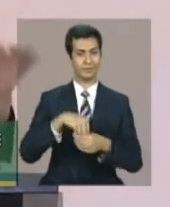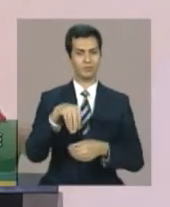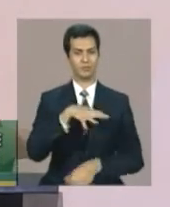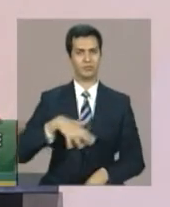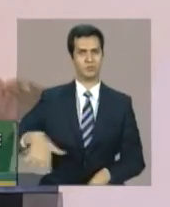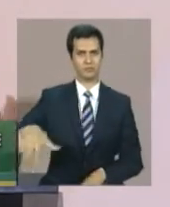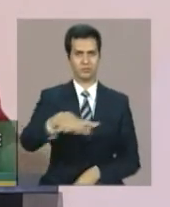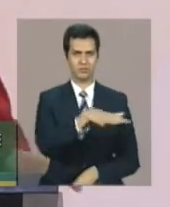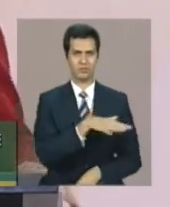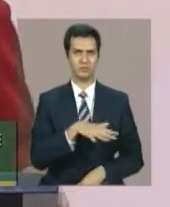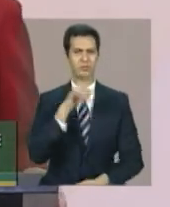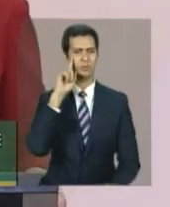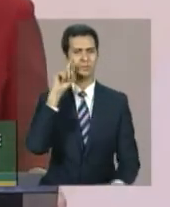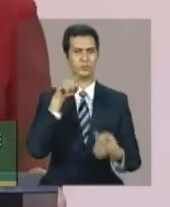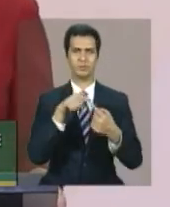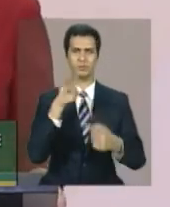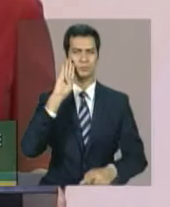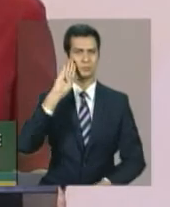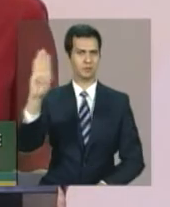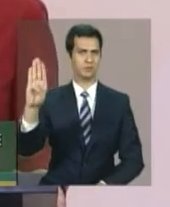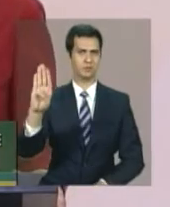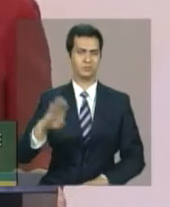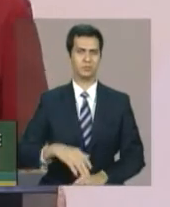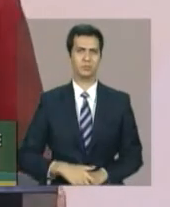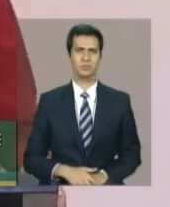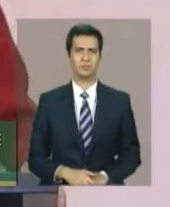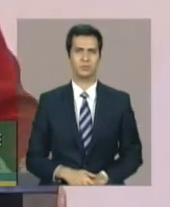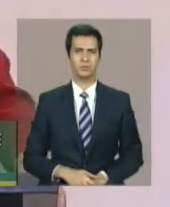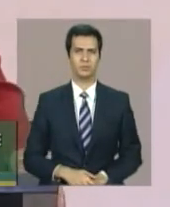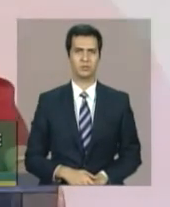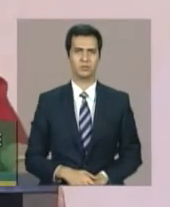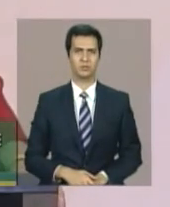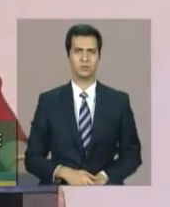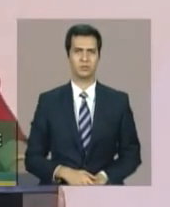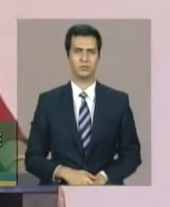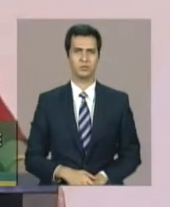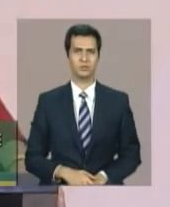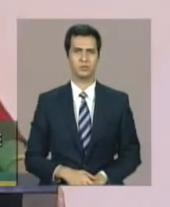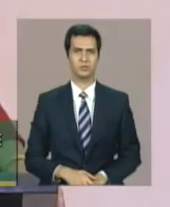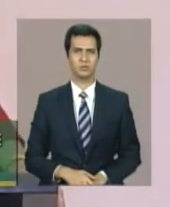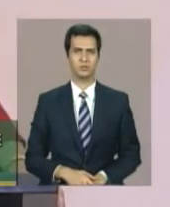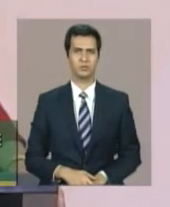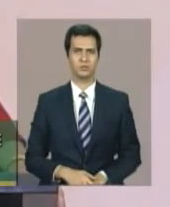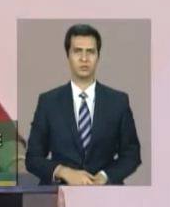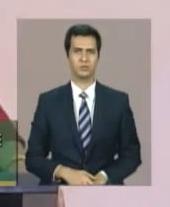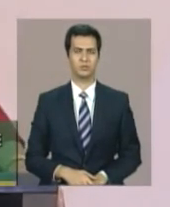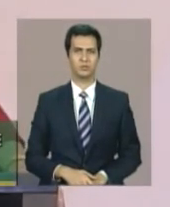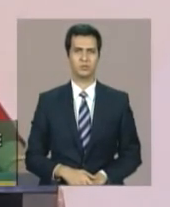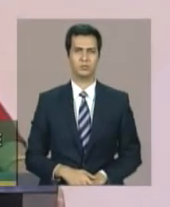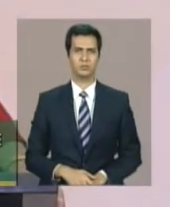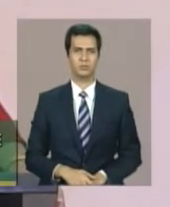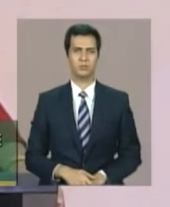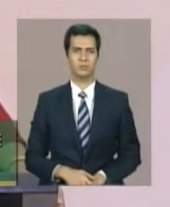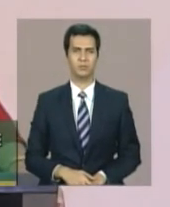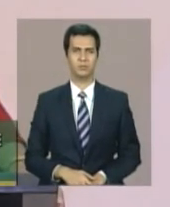É esse o objetivo claro dessa decisão. Eu queria complementar